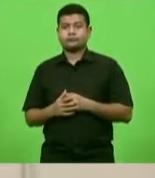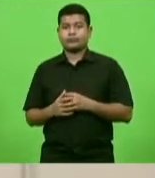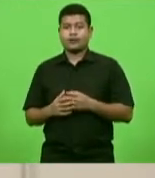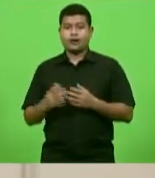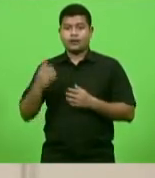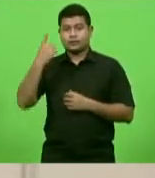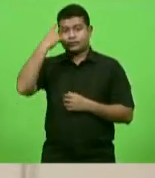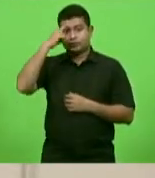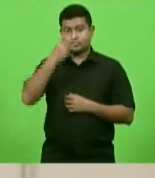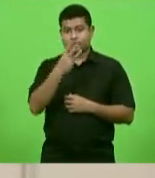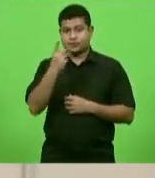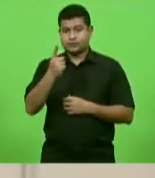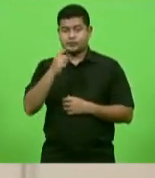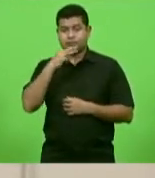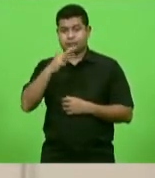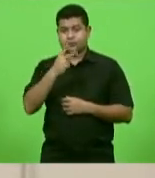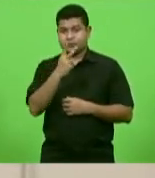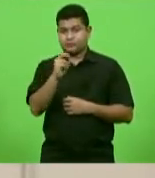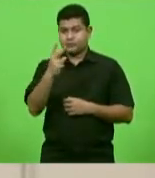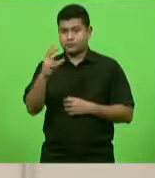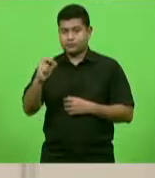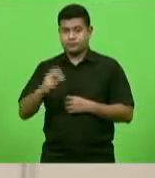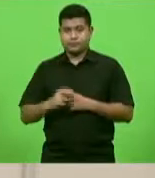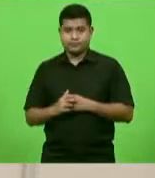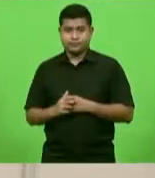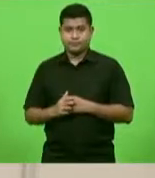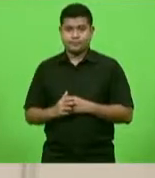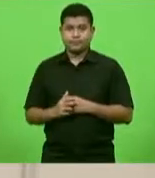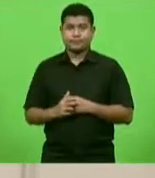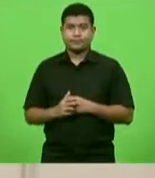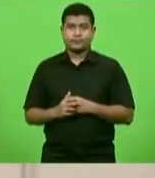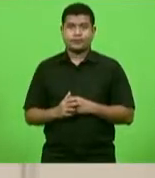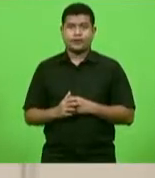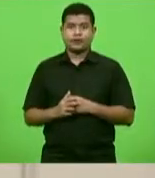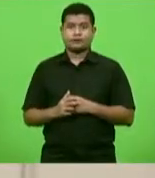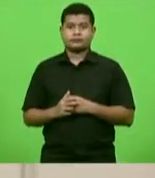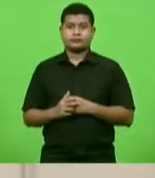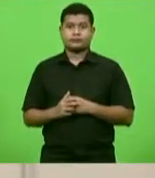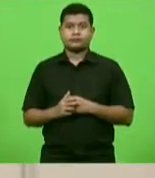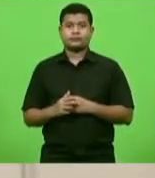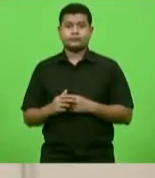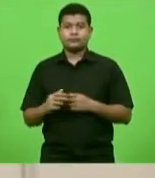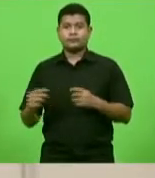datada de 31 de março de 2020. Faço